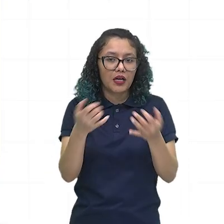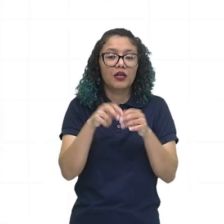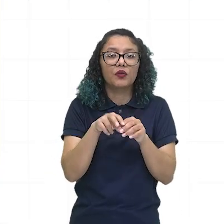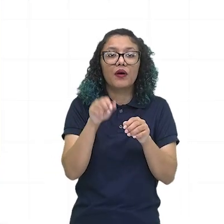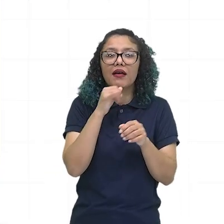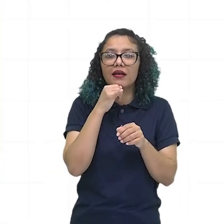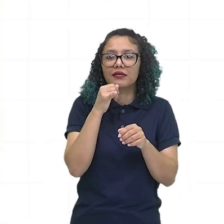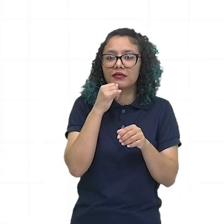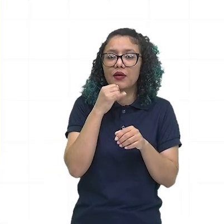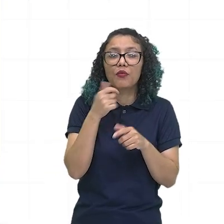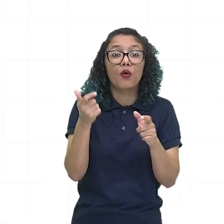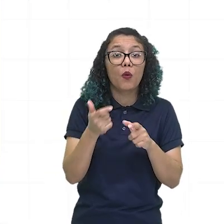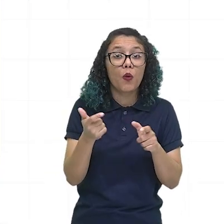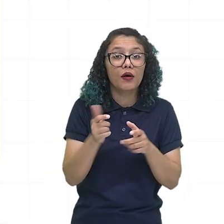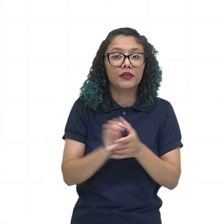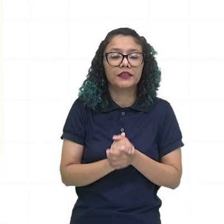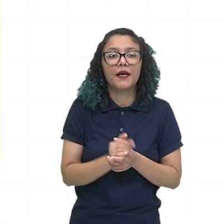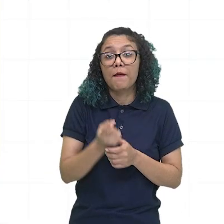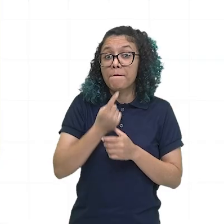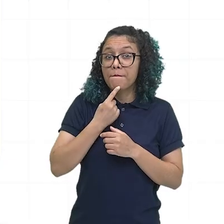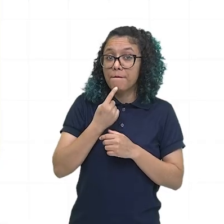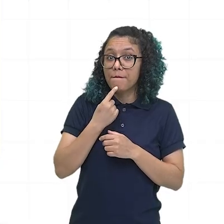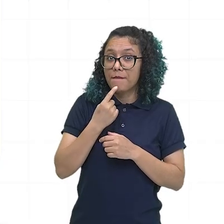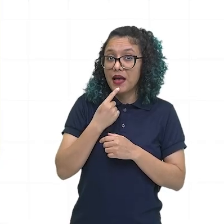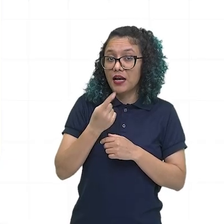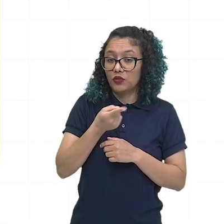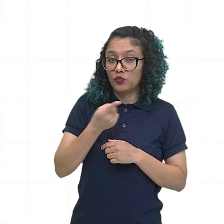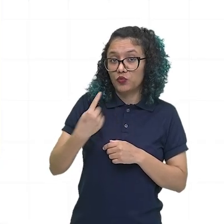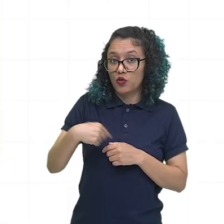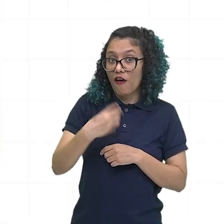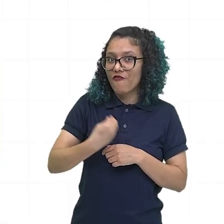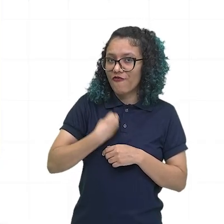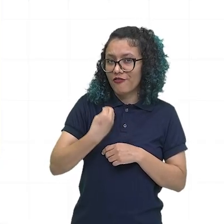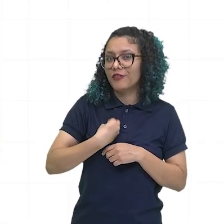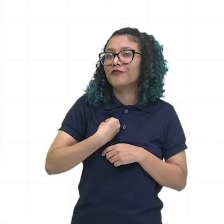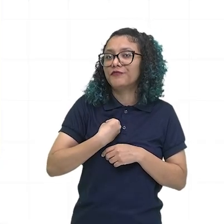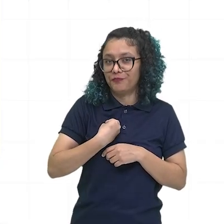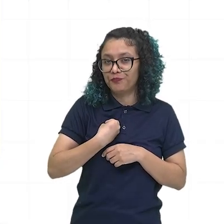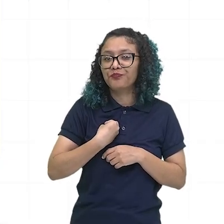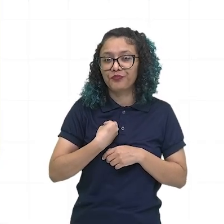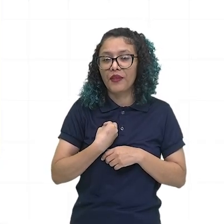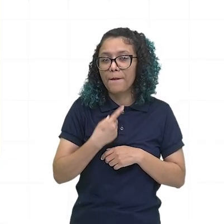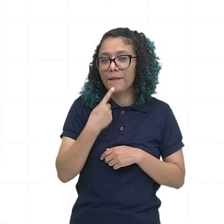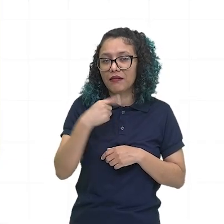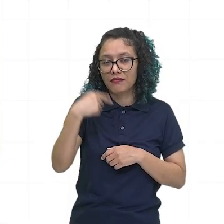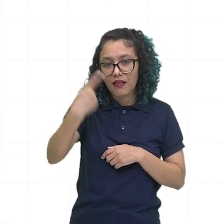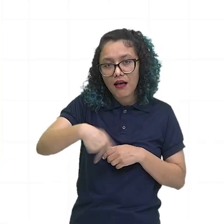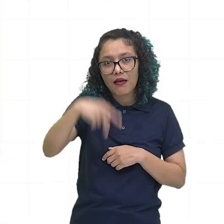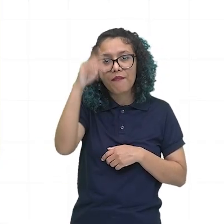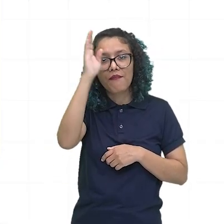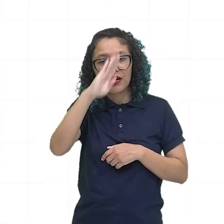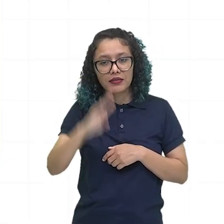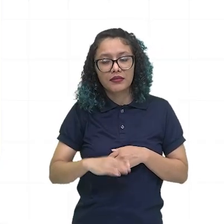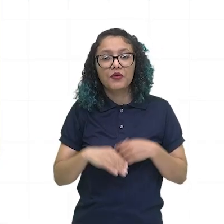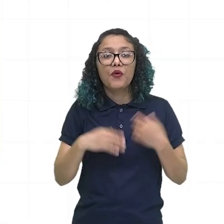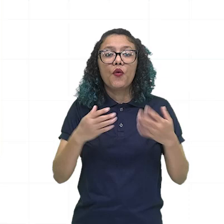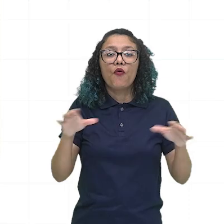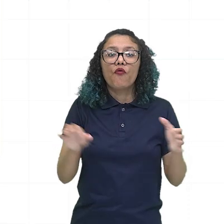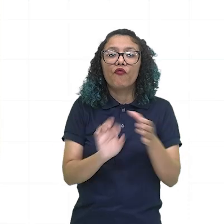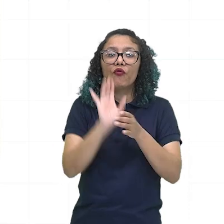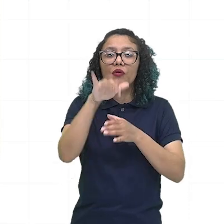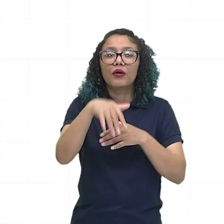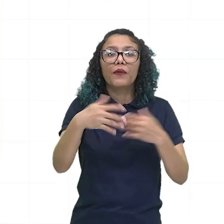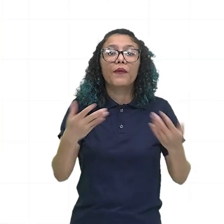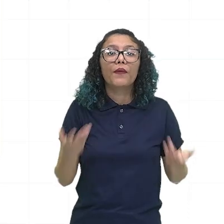os exemplos que estão aqui próximos da gente, né? Próximos aqui do Brasil. Nós temos o vulcão